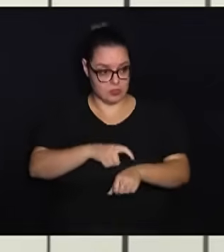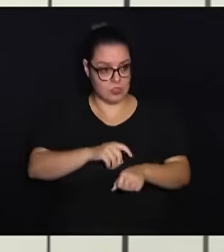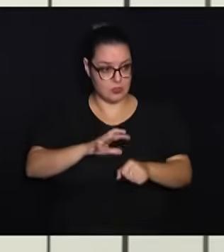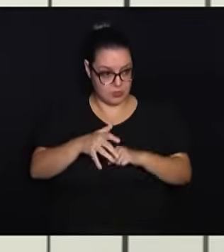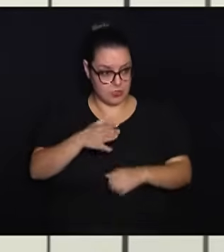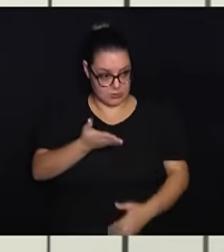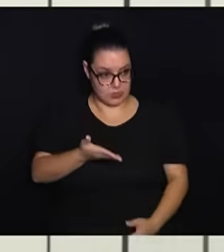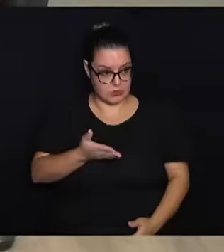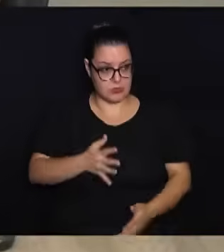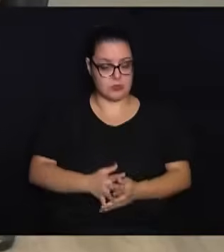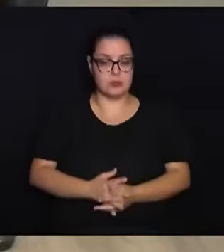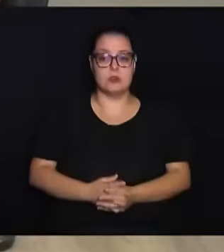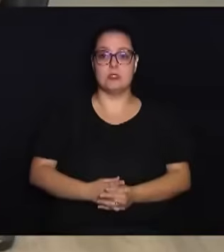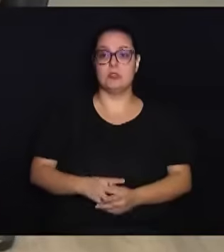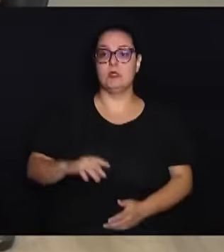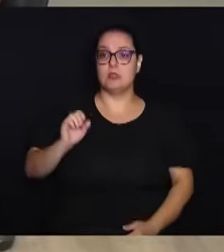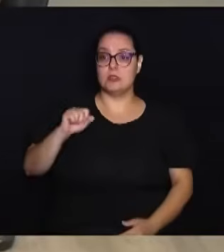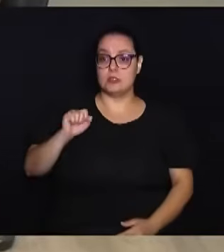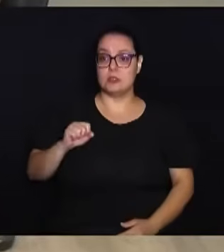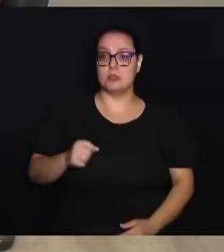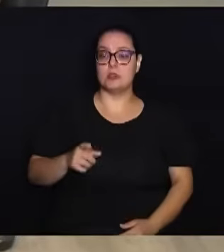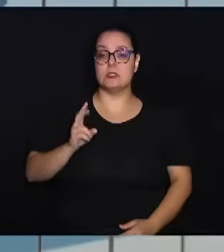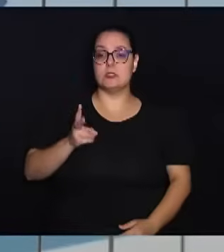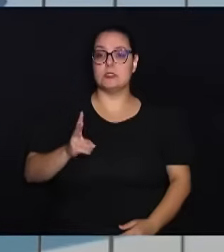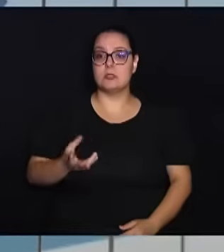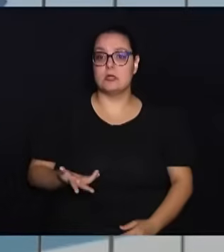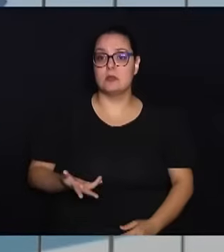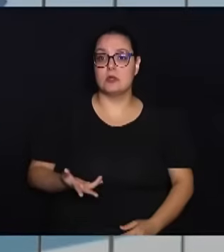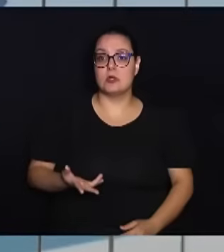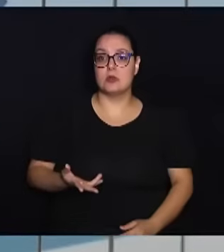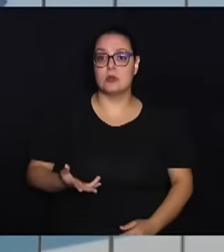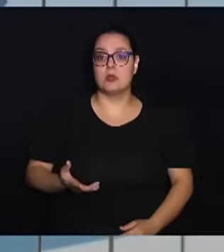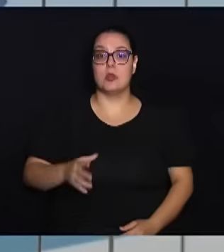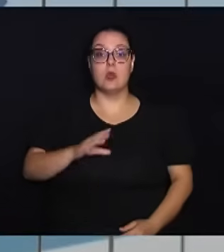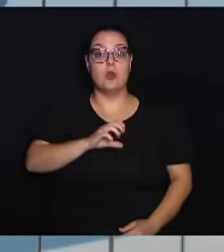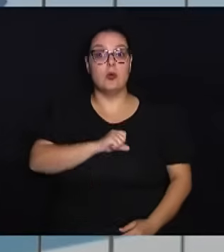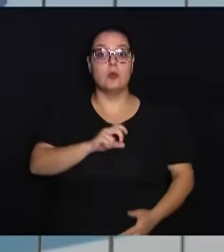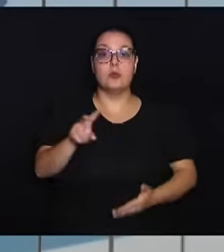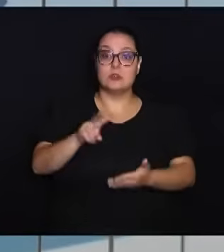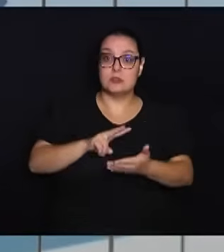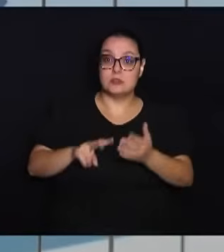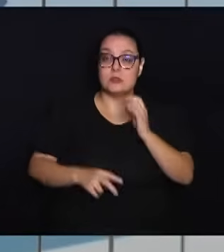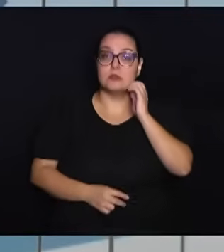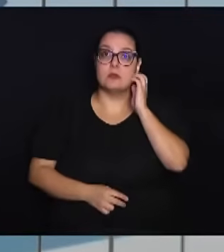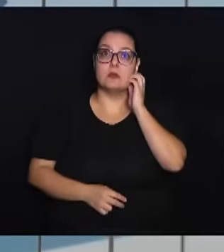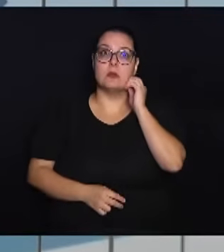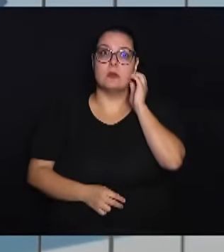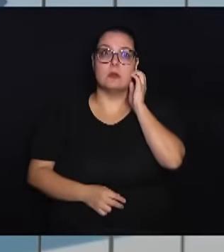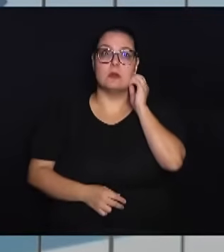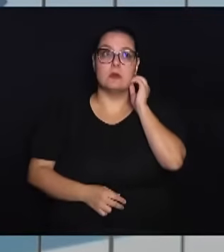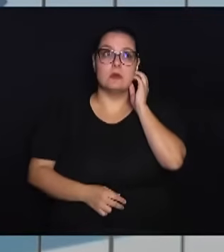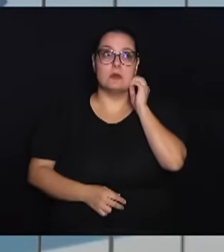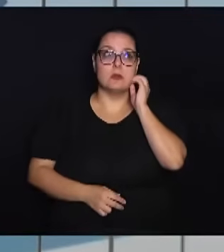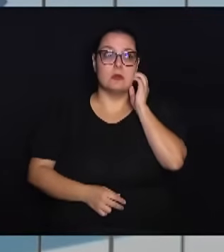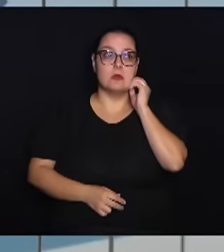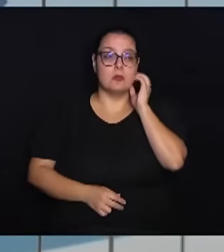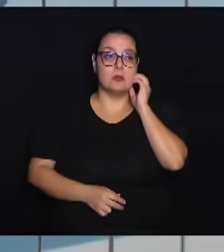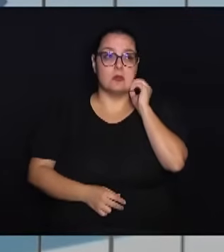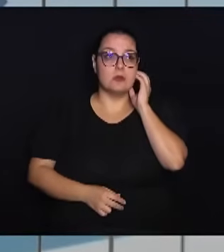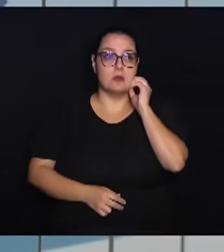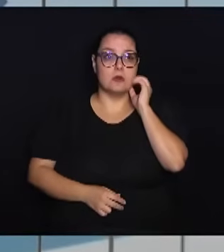pandemia? Exatamente. Eu sempre fui igual, gostei muito de ler, né? Eu acredito muito no poder